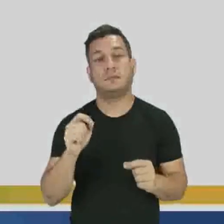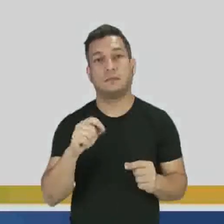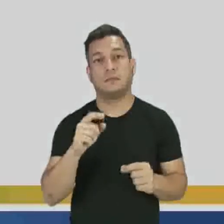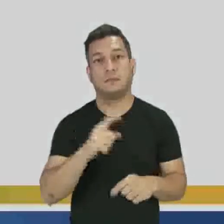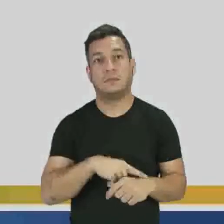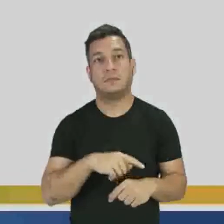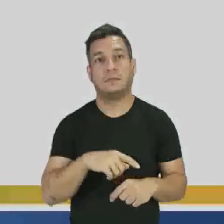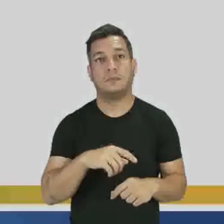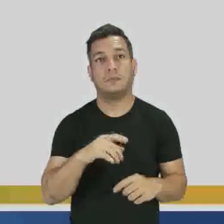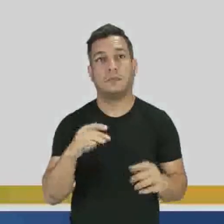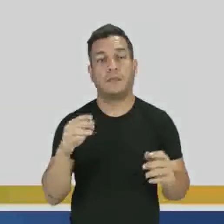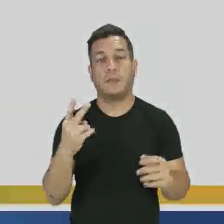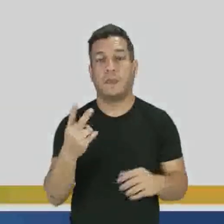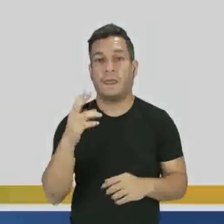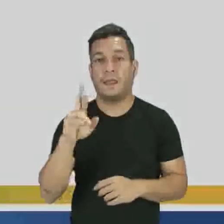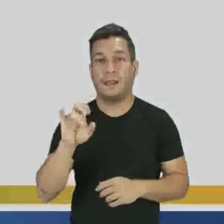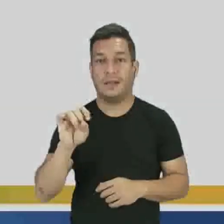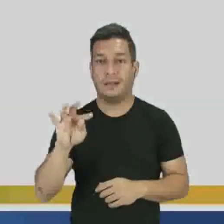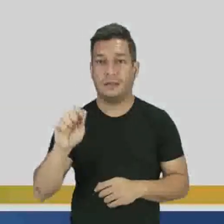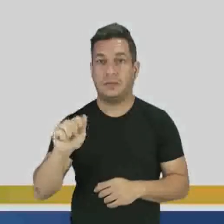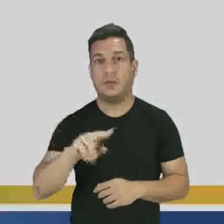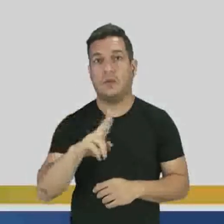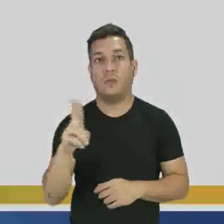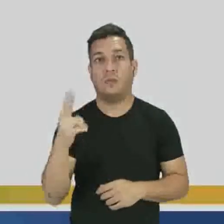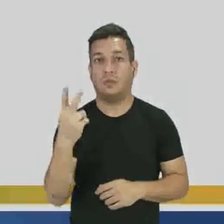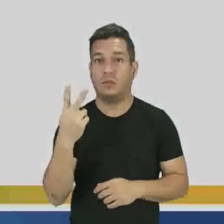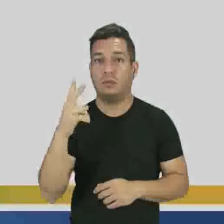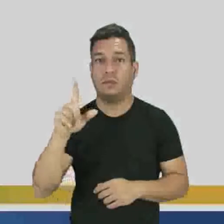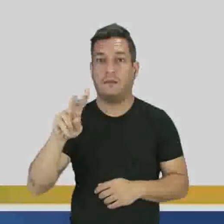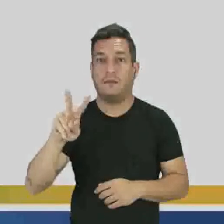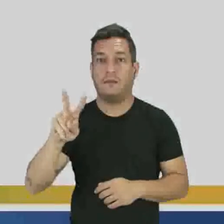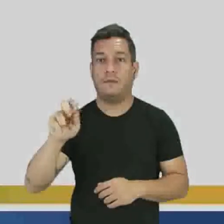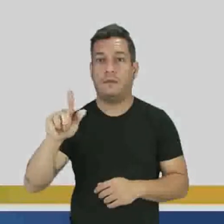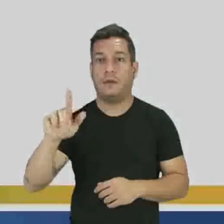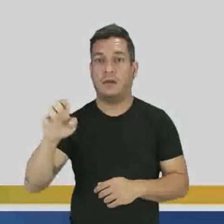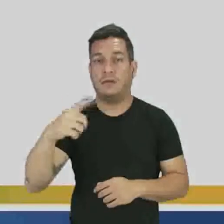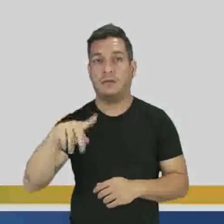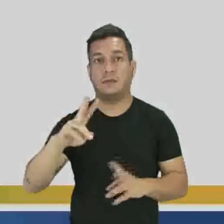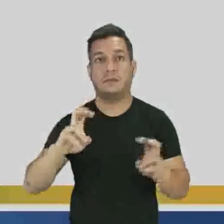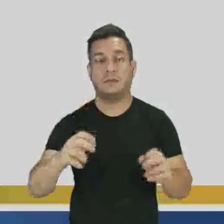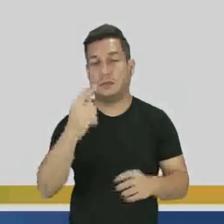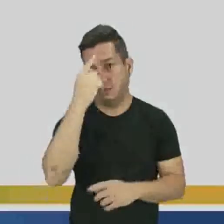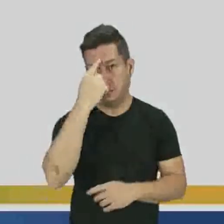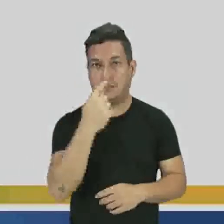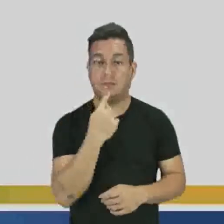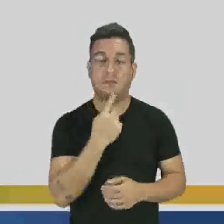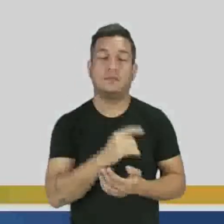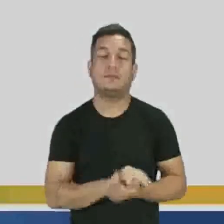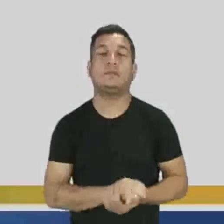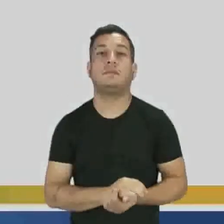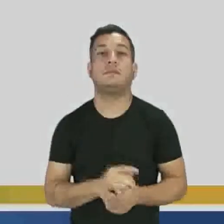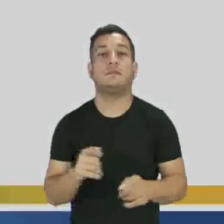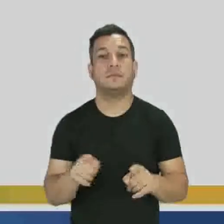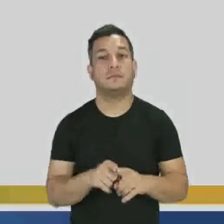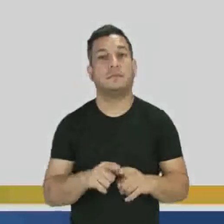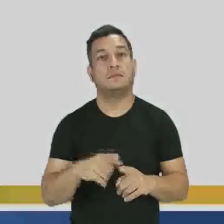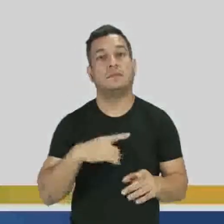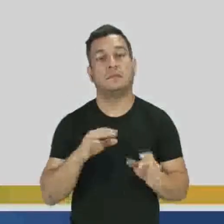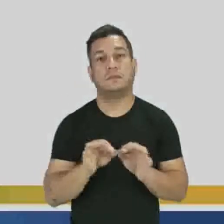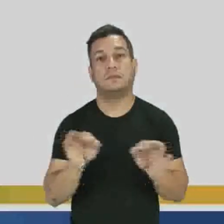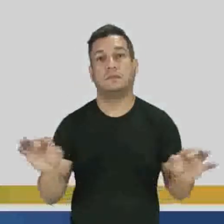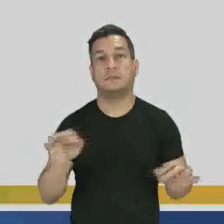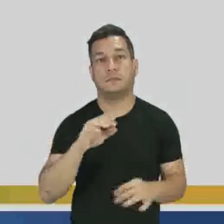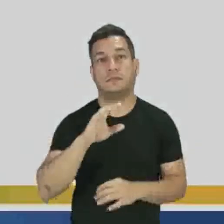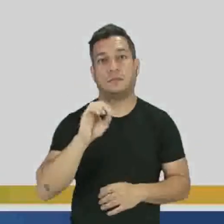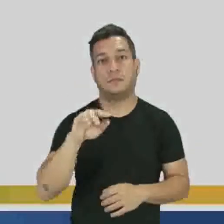tempo correspondente a duas cristas ou dois vales, como vocês estão vendo aí na imagem. E também temos o comprimento de